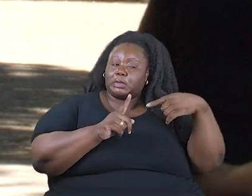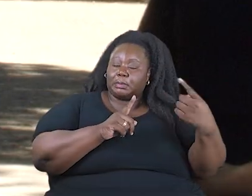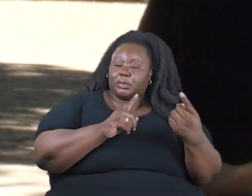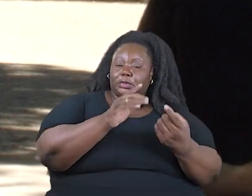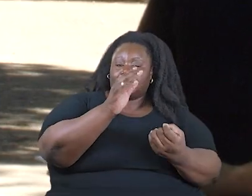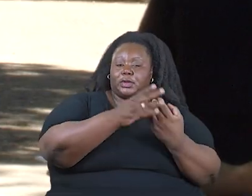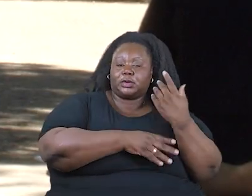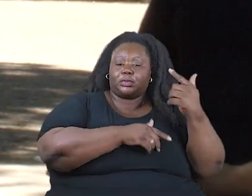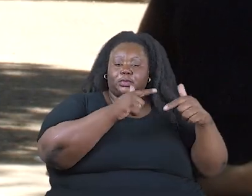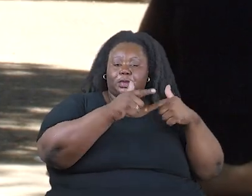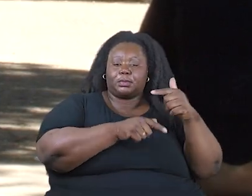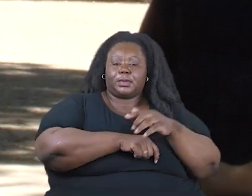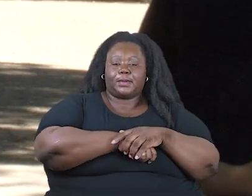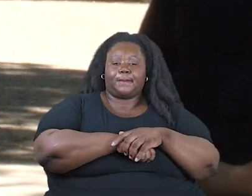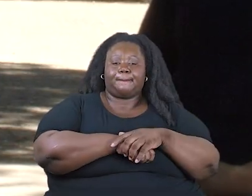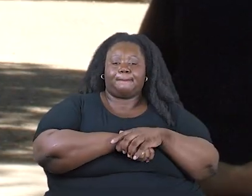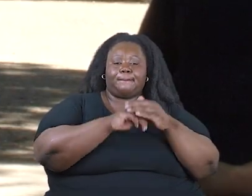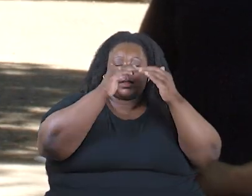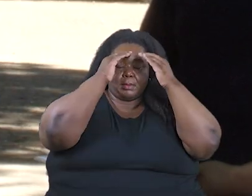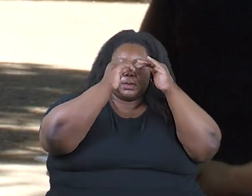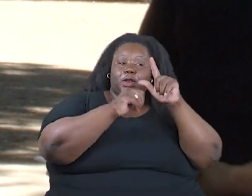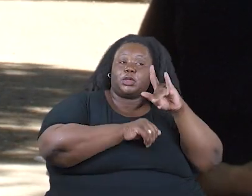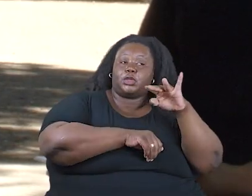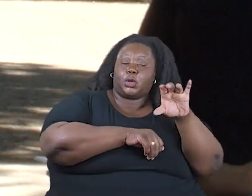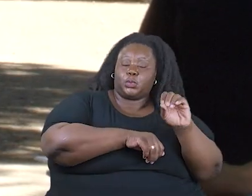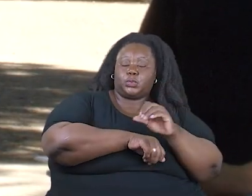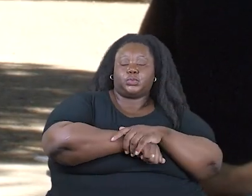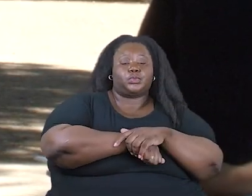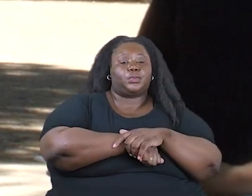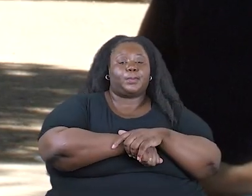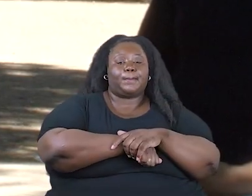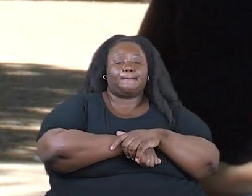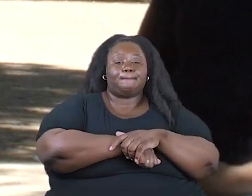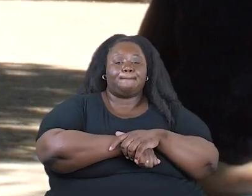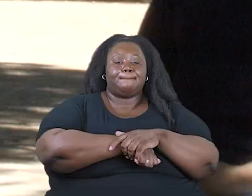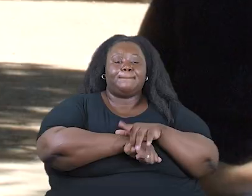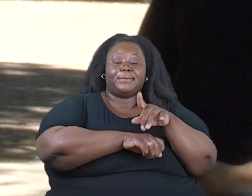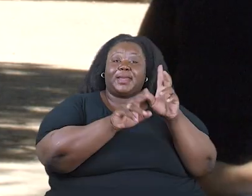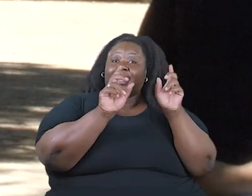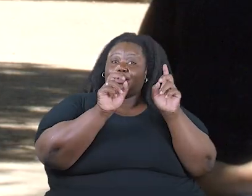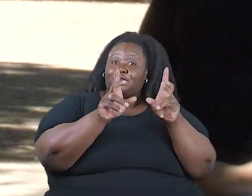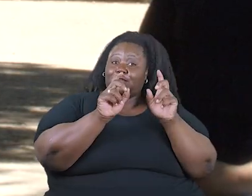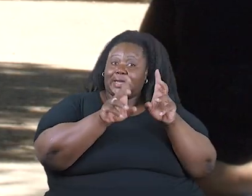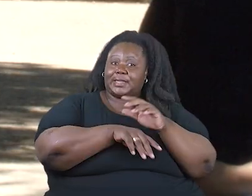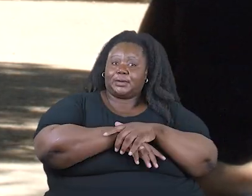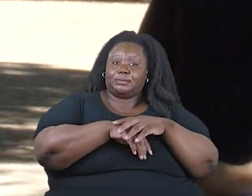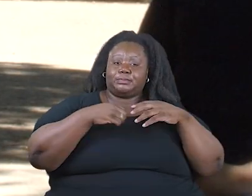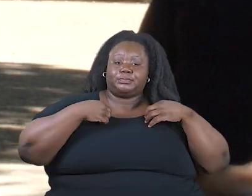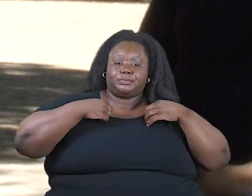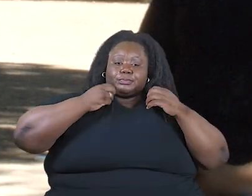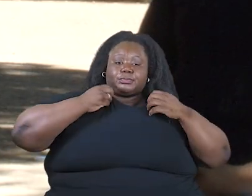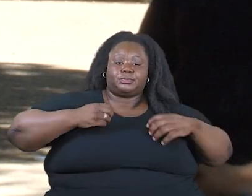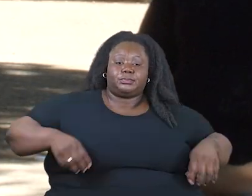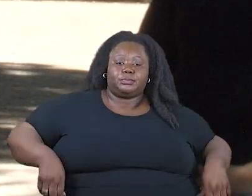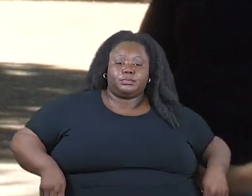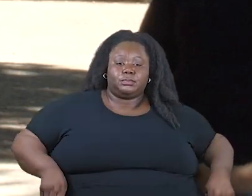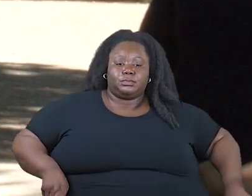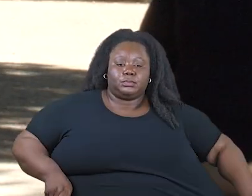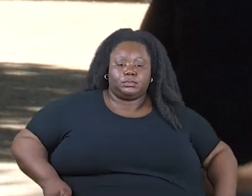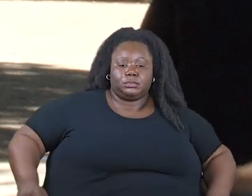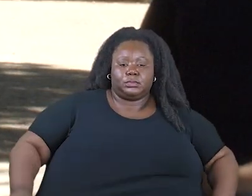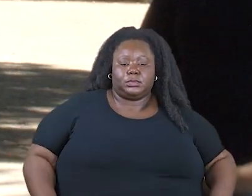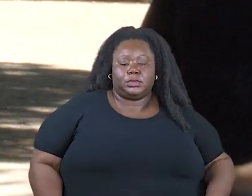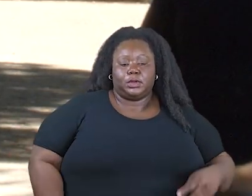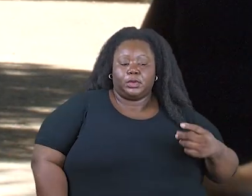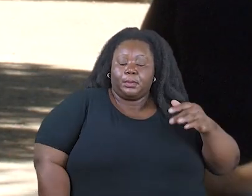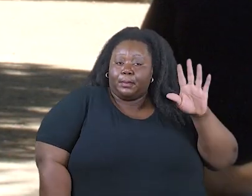criou esse trabalho, homenagem a Lúcio Fontana. Ele vendeu a preço de custo. Ele cobrava só o